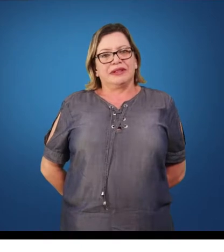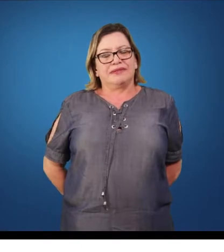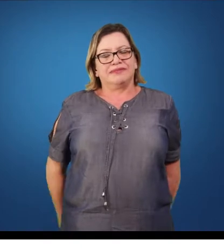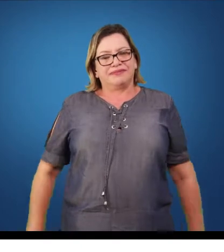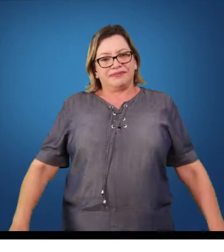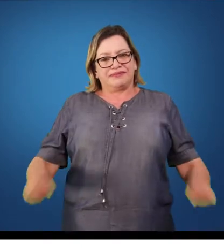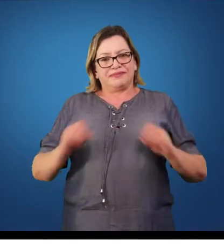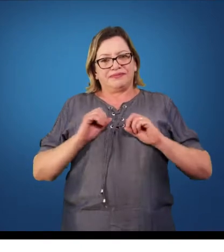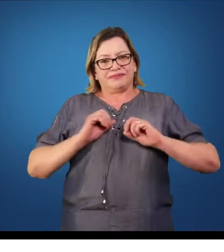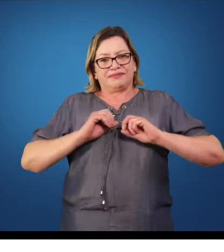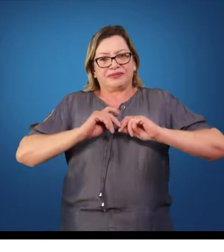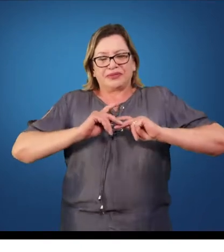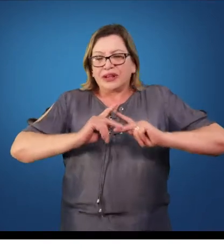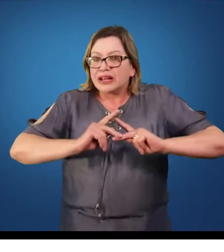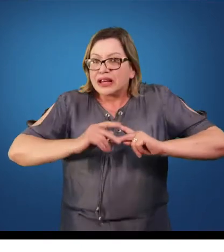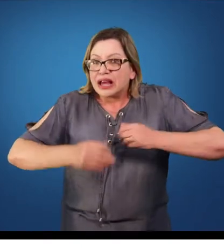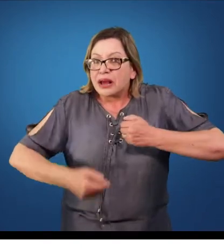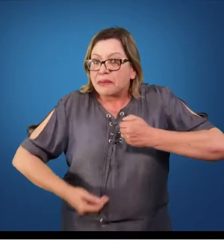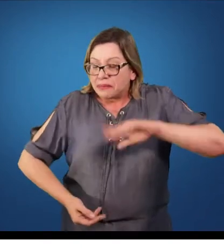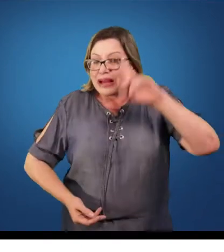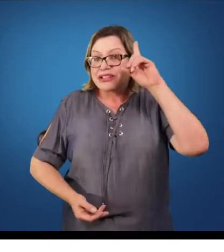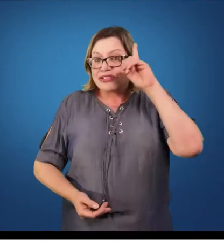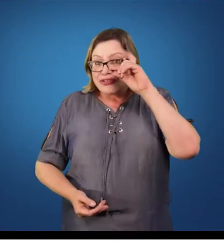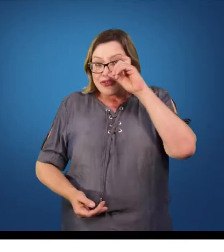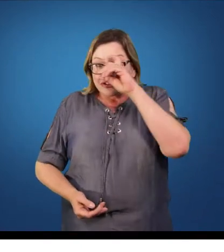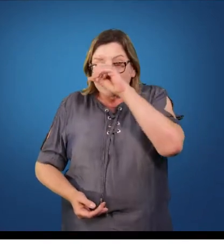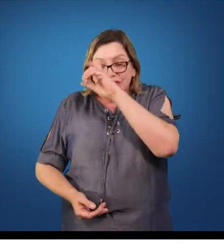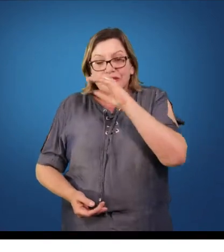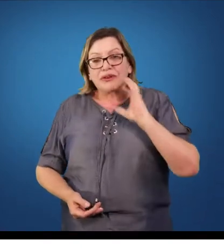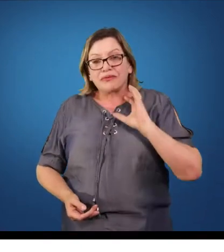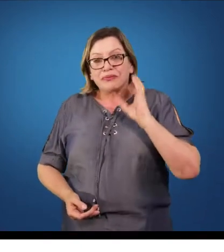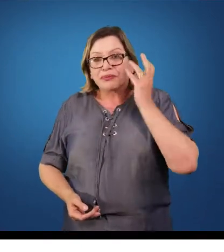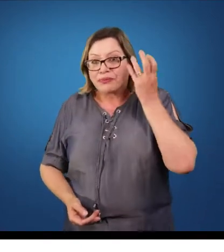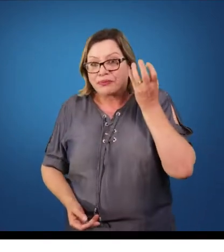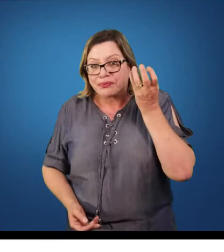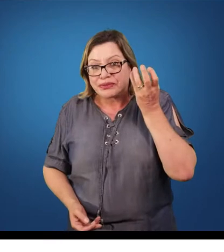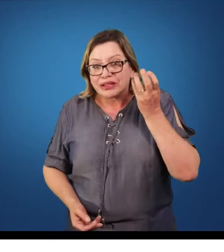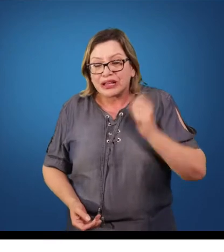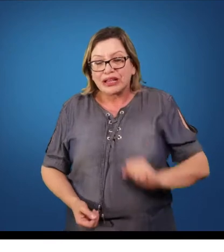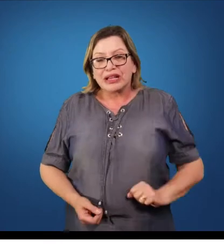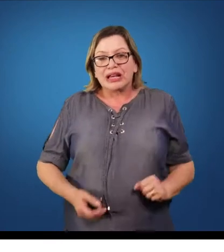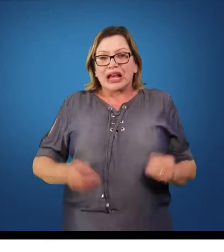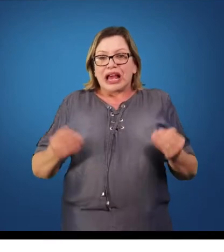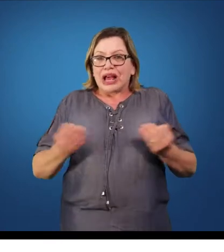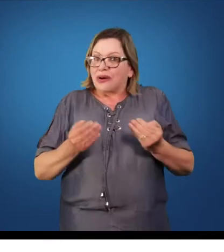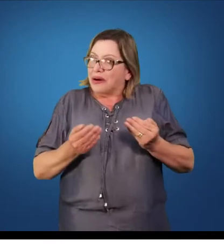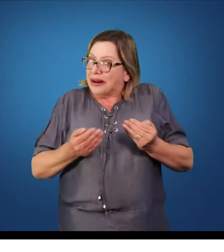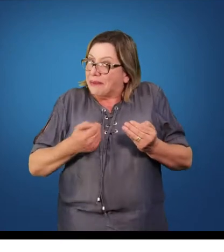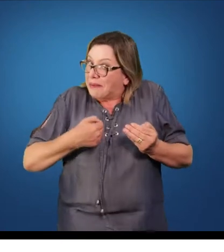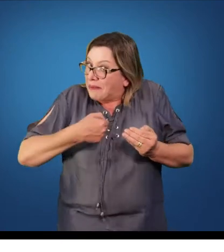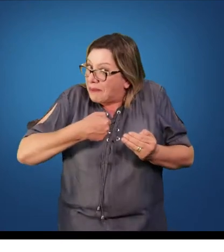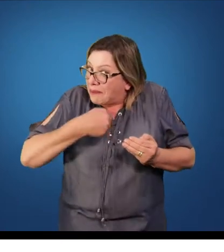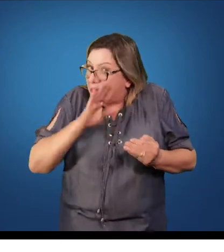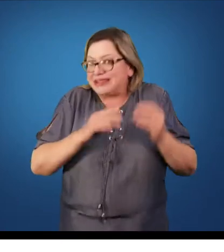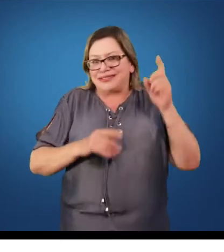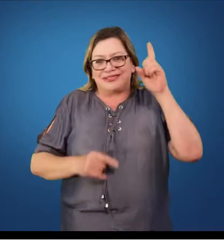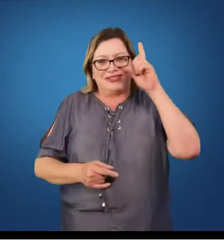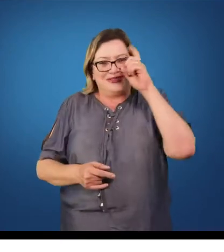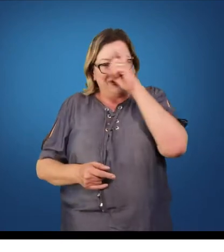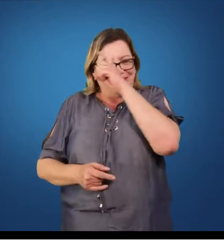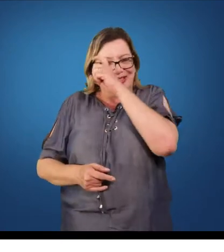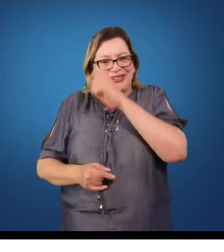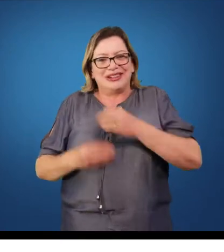Muito bem. Aumentei a dificuldade agora ou não? Aumentei, né? Agora vamos aumentar um pouco mais. Como?